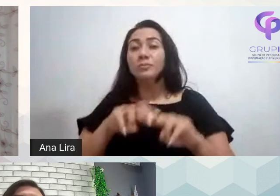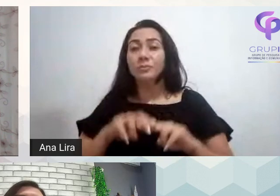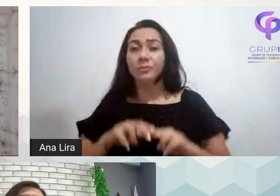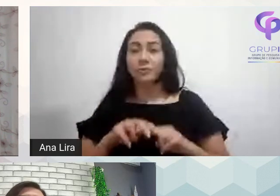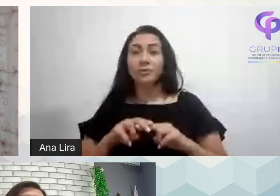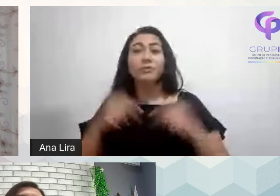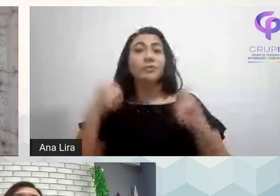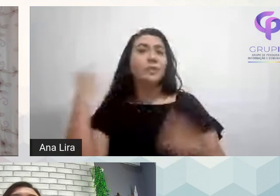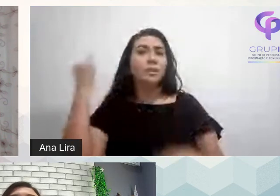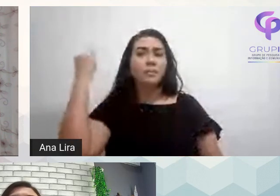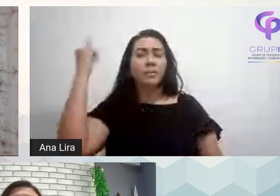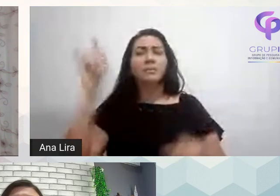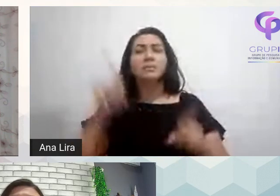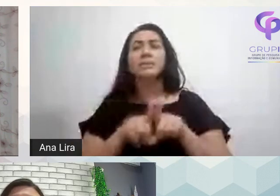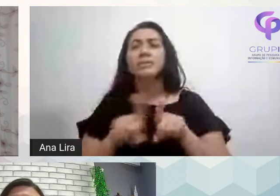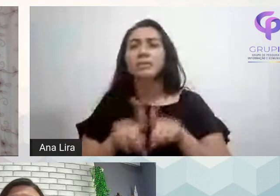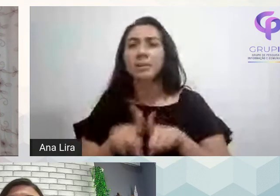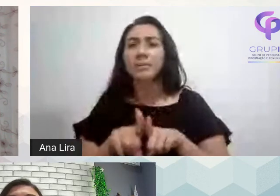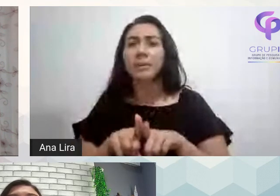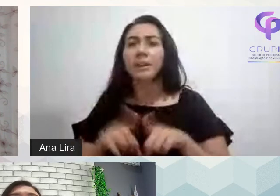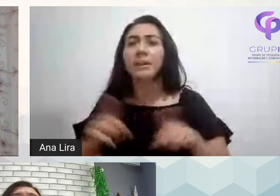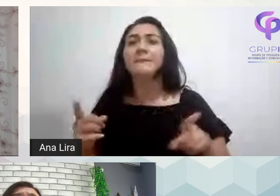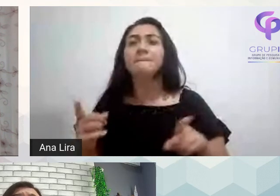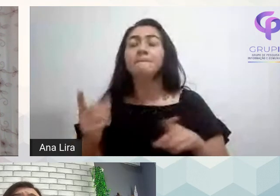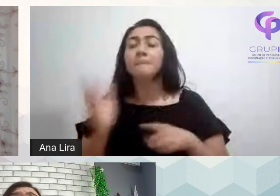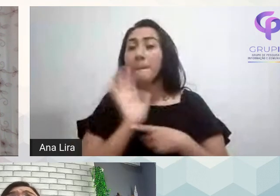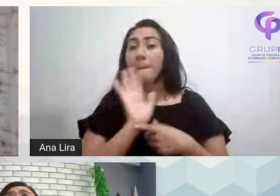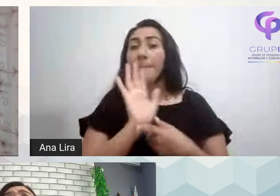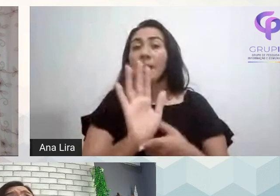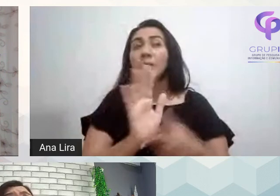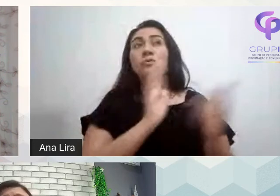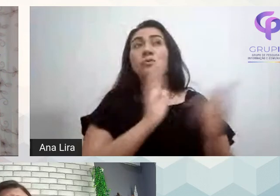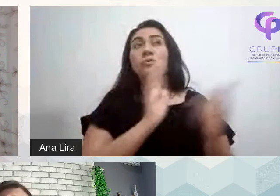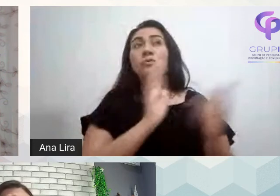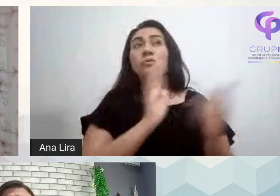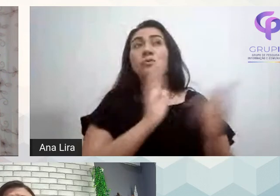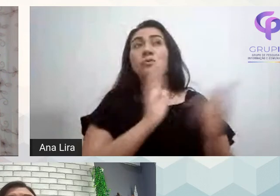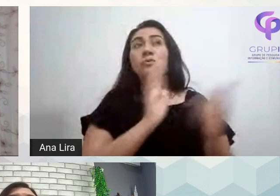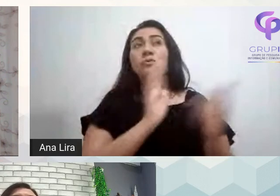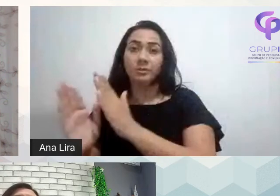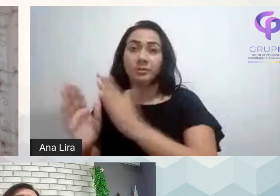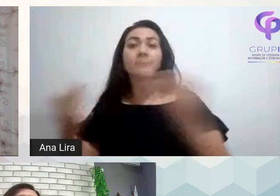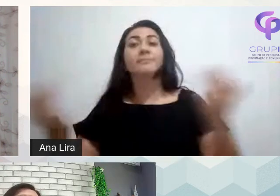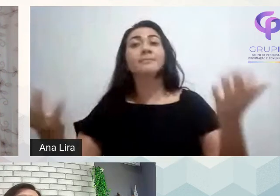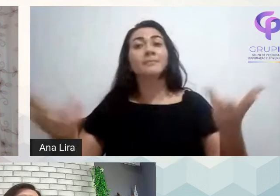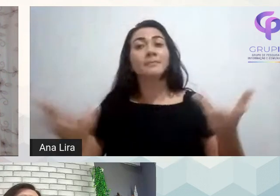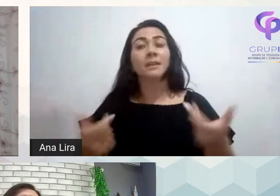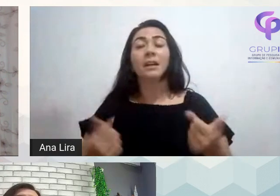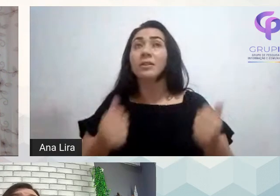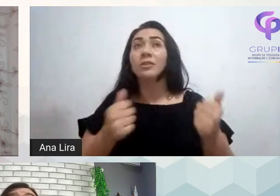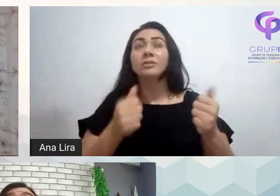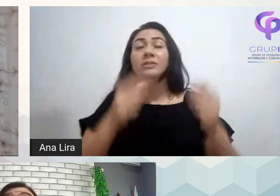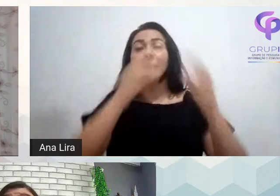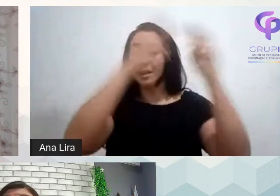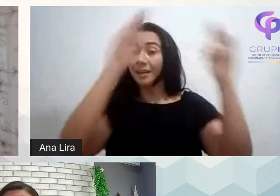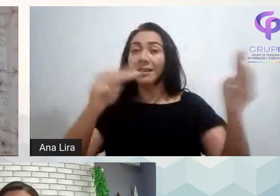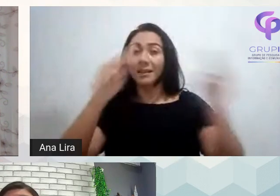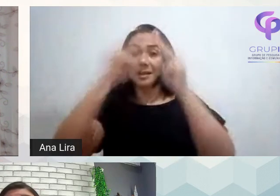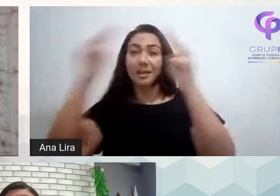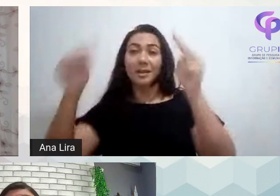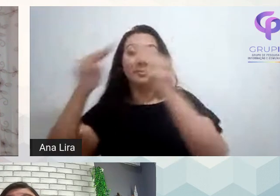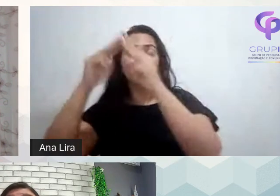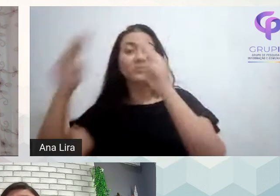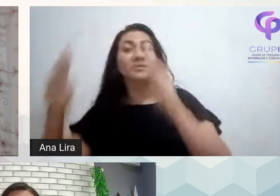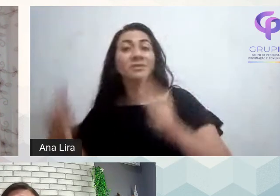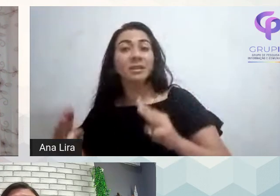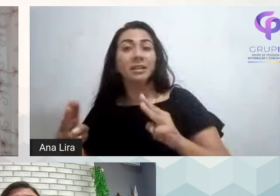gente trabalhar a biblioteconomia social, a museologia social, que a gente até fala, a biblioteconomia progressista, que é